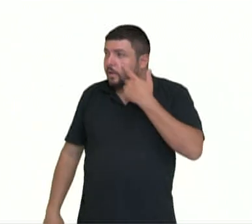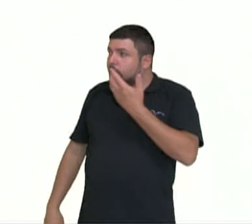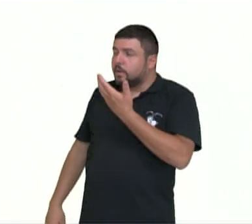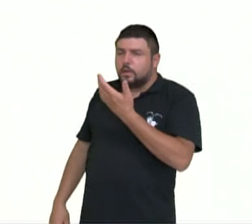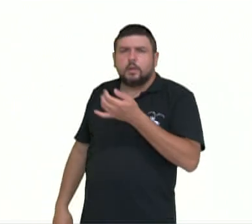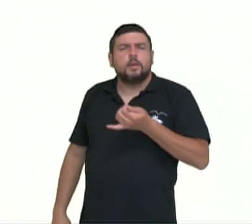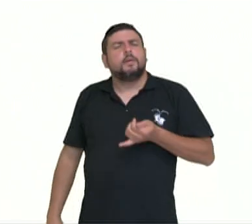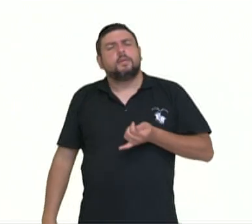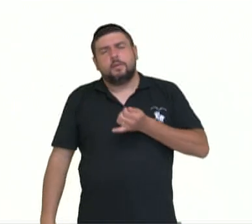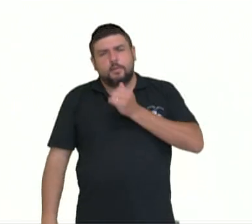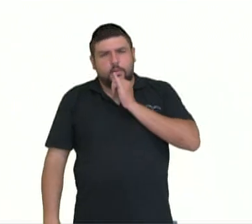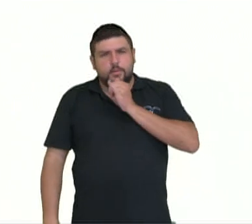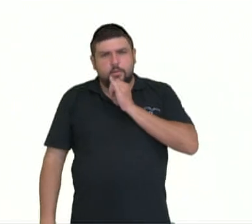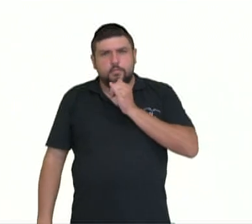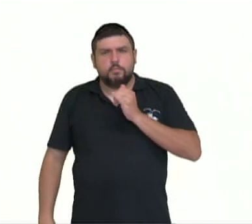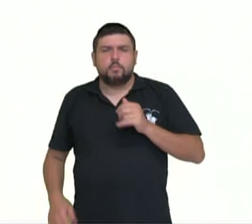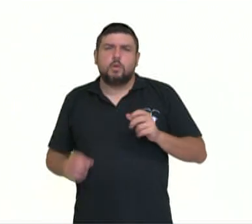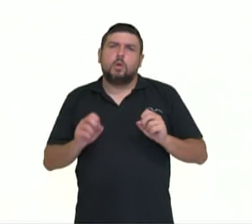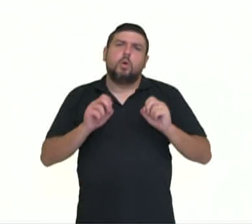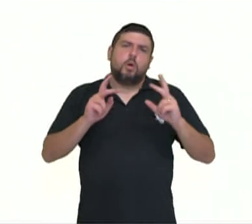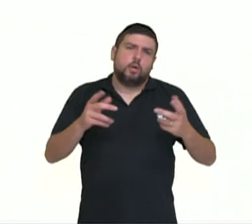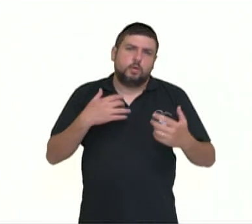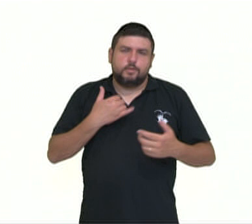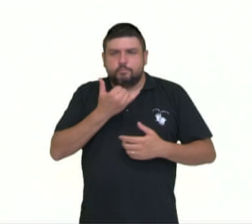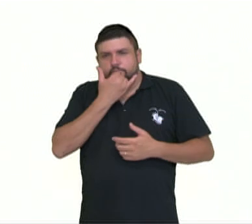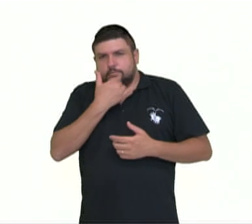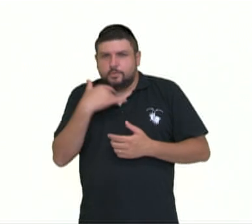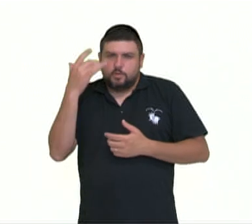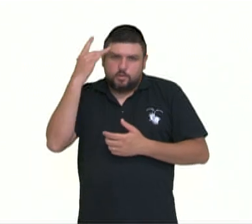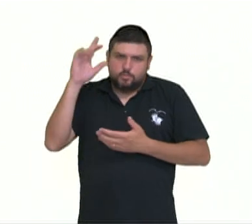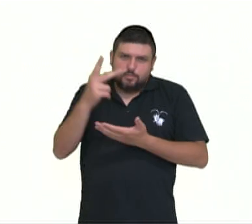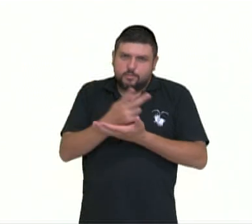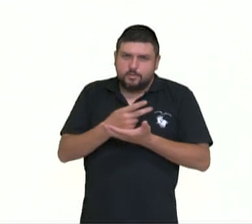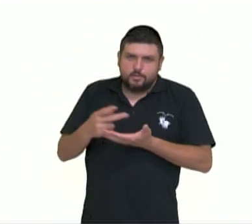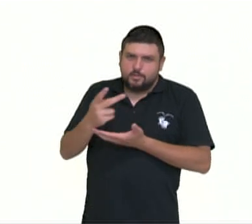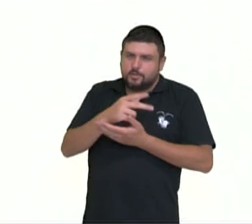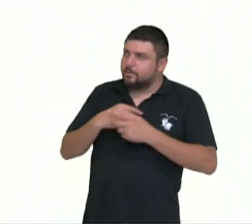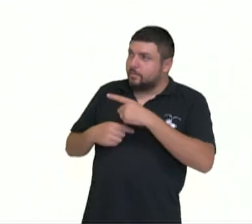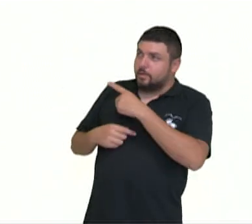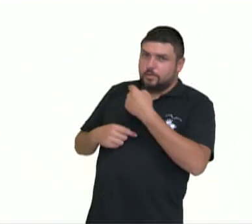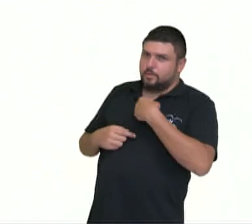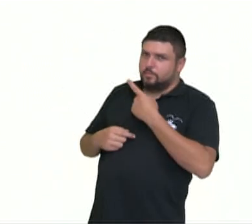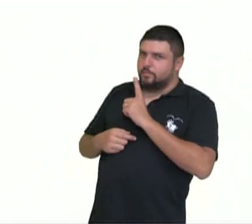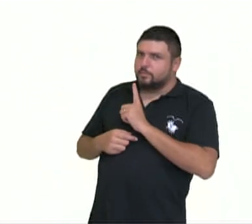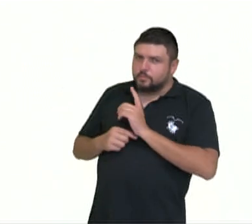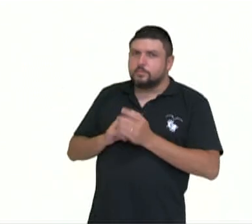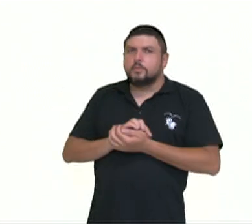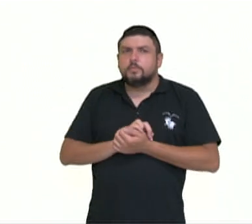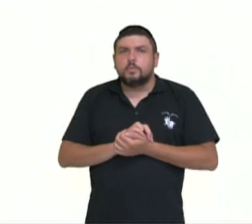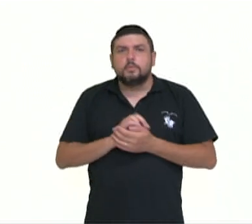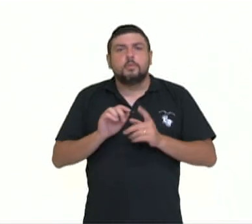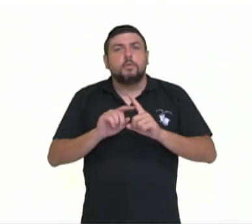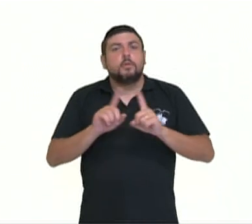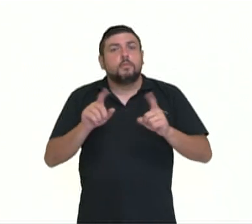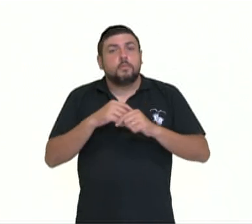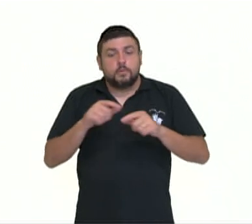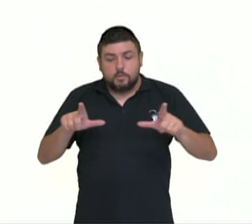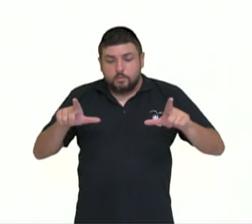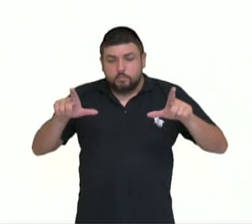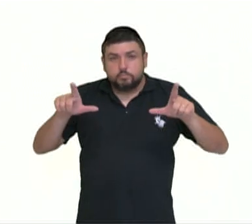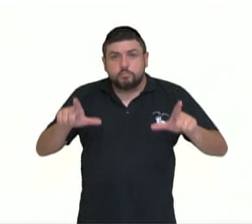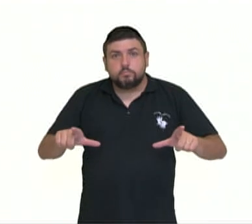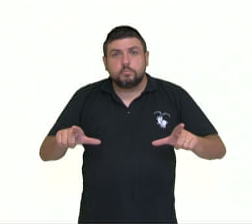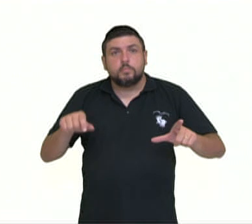modelo de planta, óbvio que eu não sei desenhar, então não fui eu que fiz esse desenho, tá? E nesse modelo de planta, o que eu vou